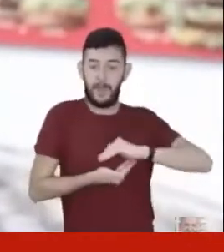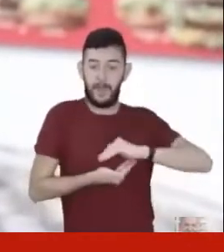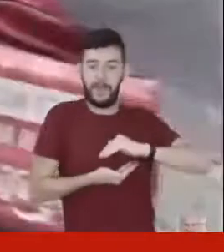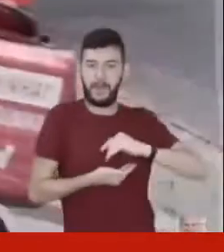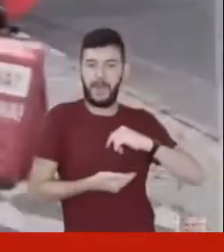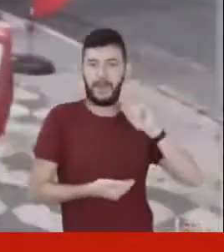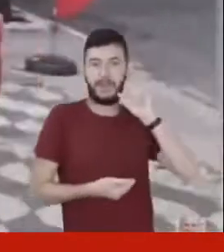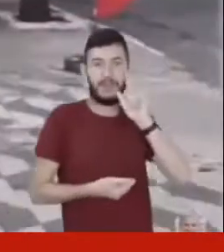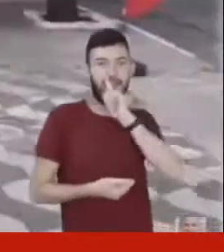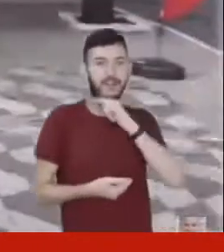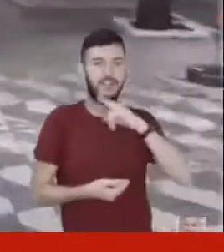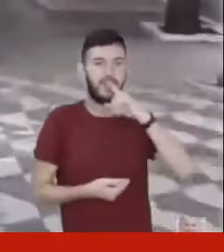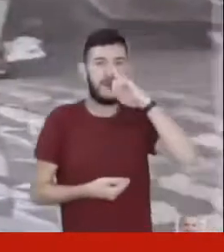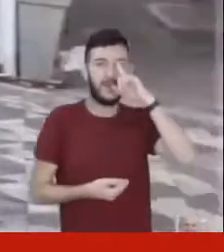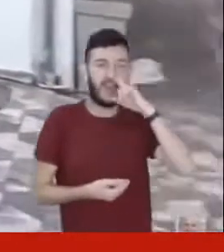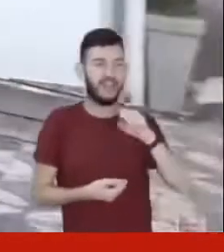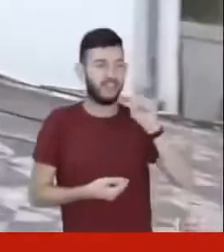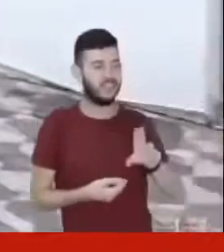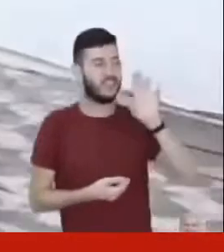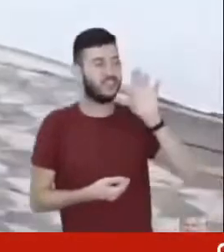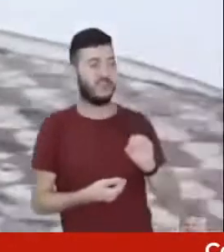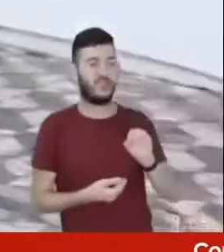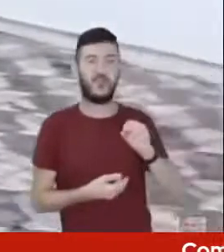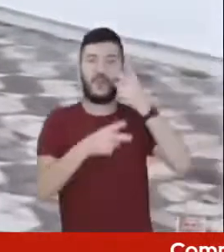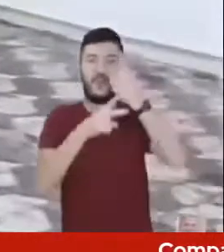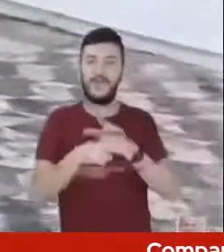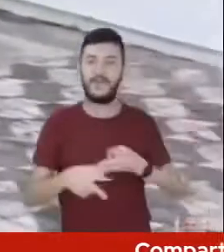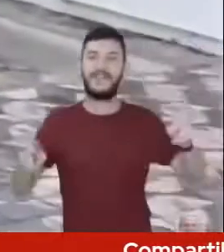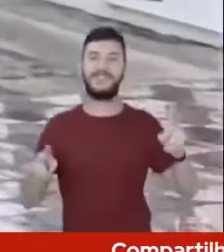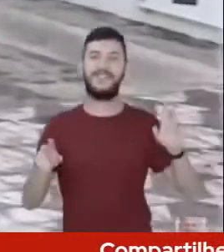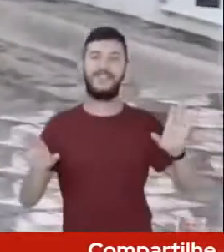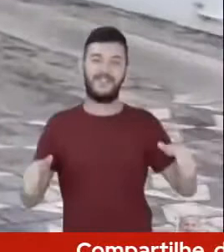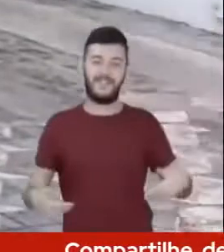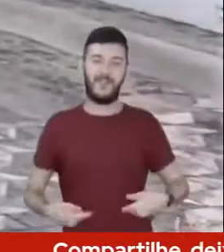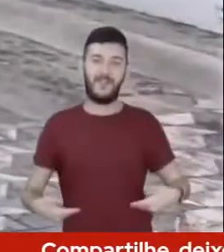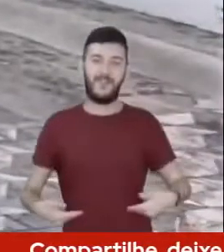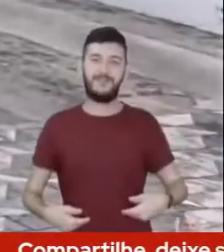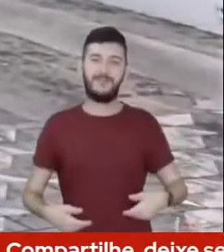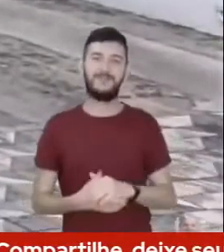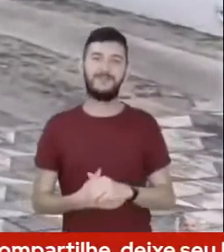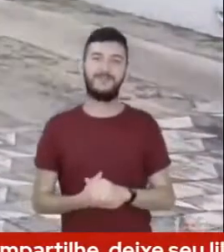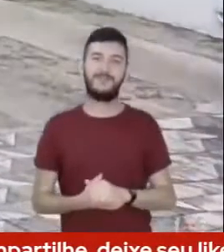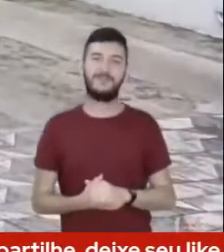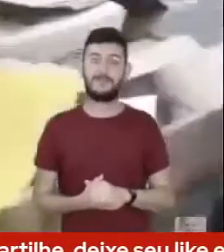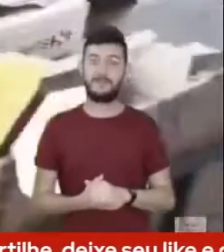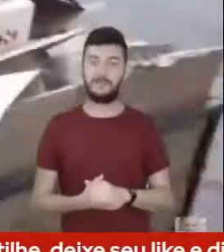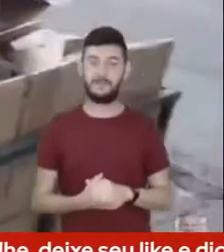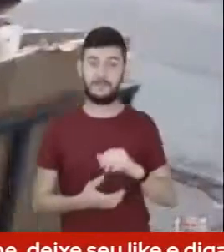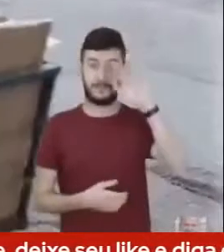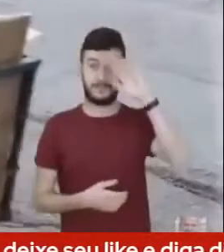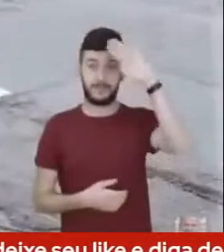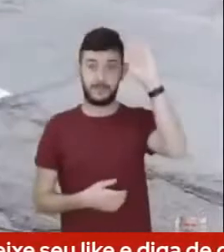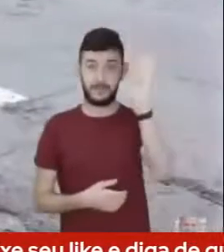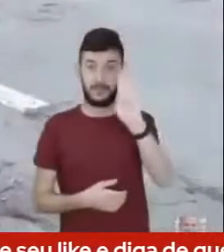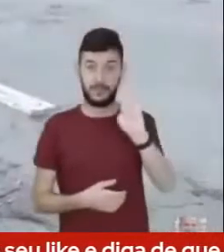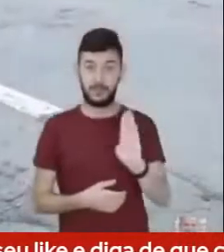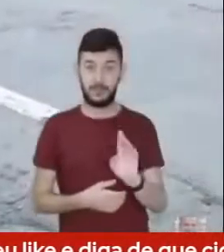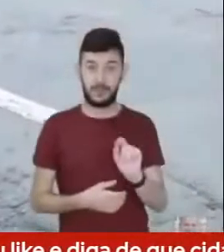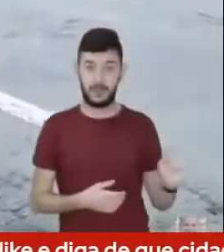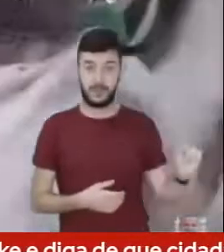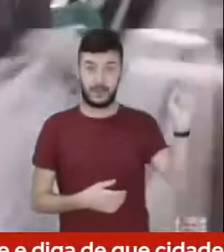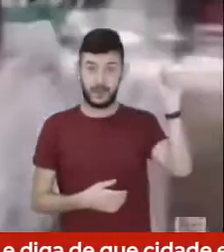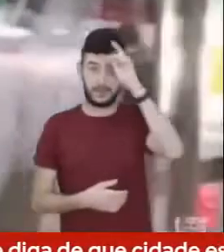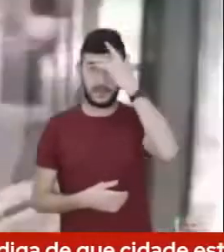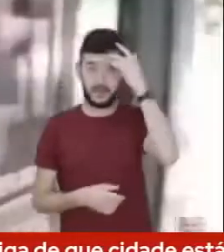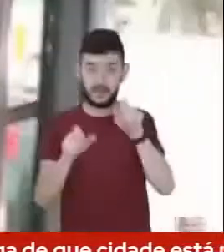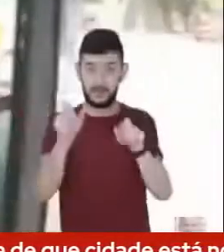suco, só pra disfarçar o estômago meu. Os brasileiros e brasileiras que vimos aqui nessas imagens